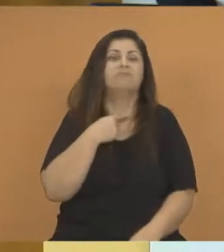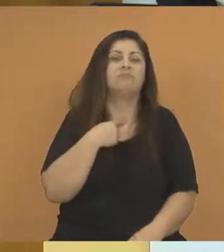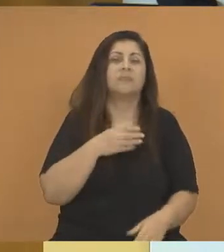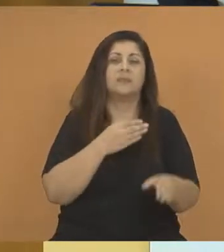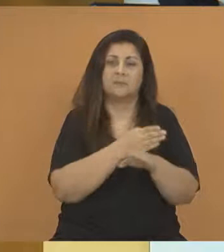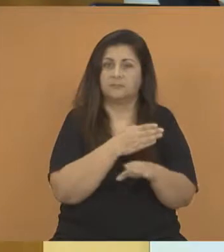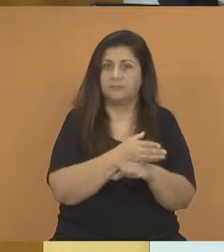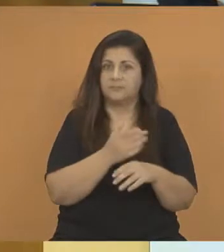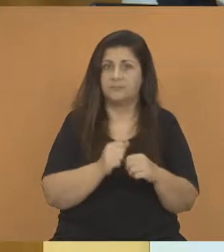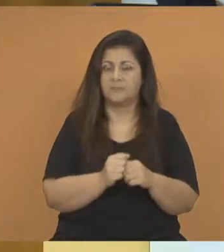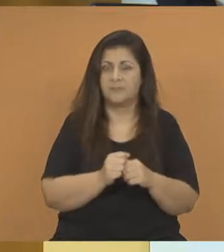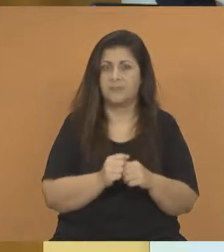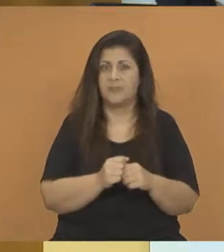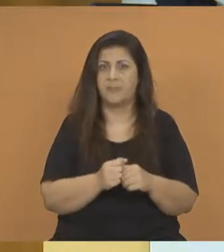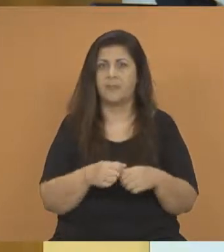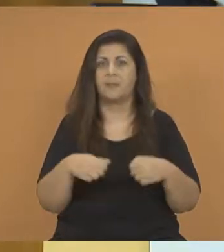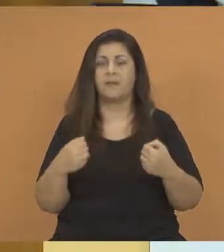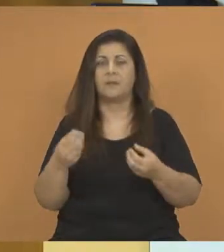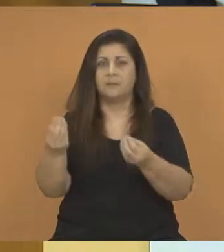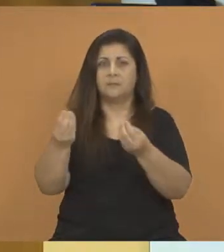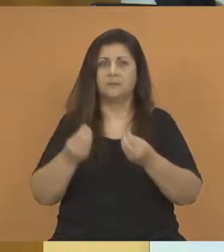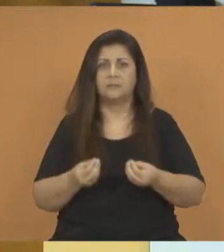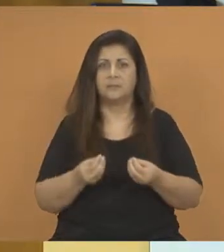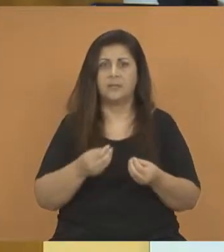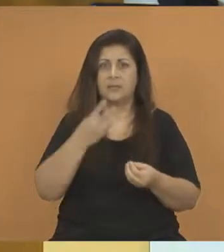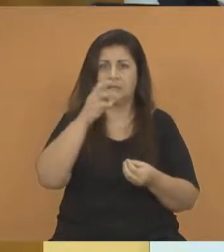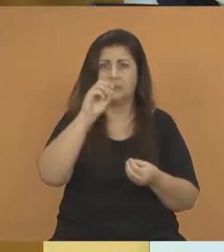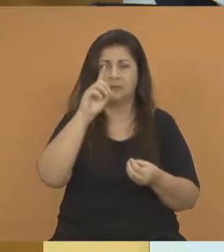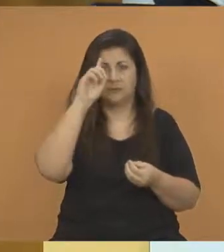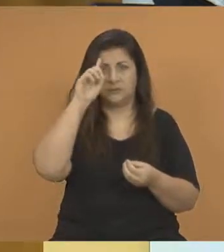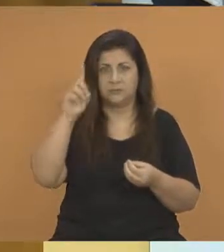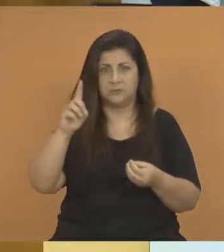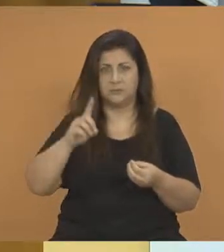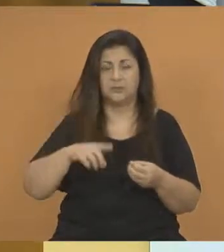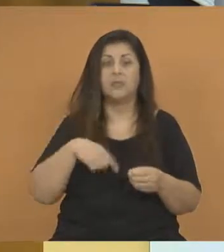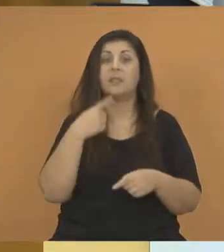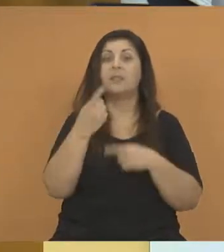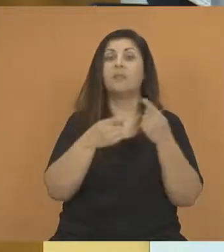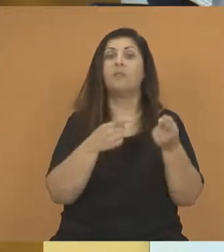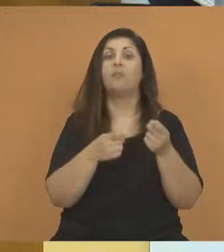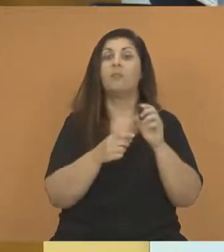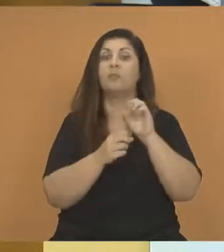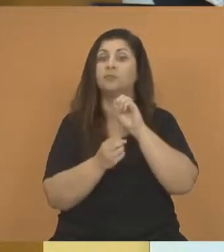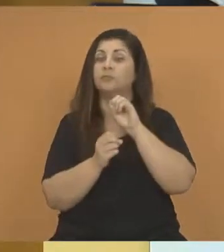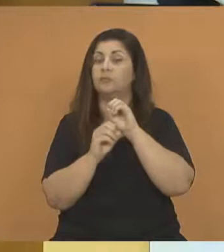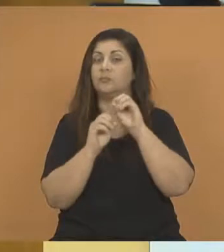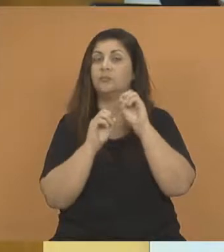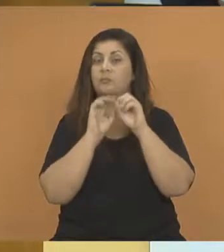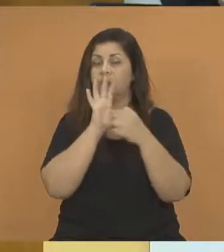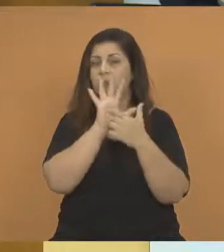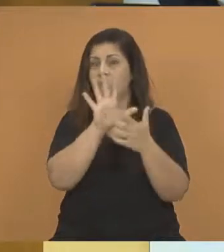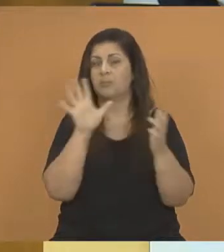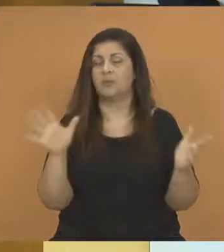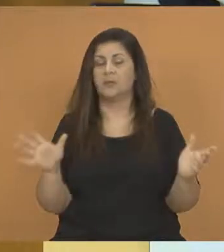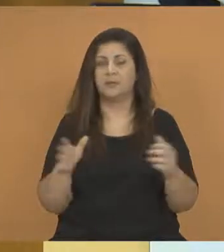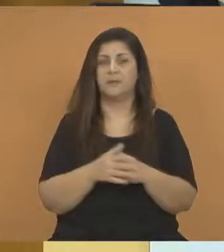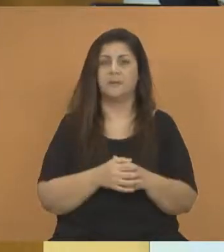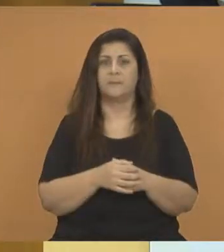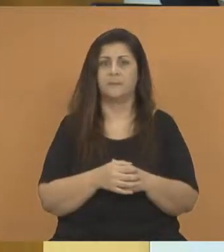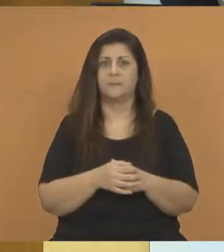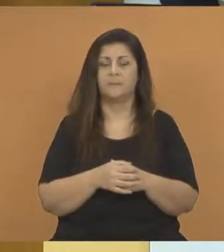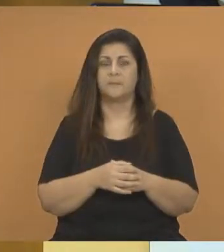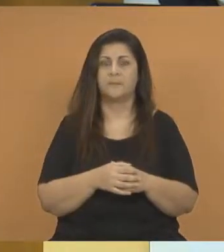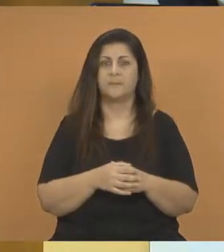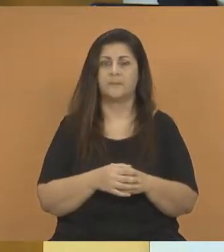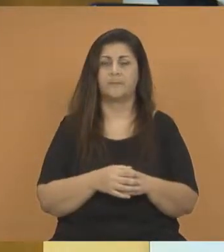a comissão diretora da Frente até 30 dias após a publicação de sua constituição em boletim oficial